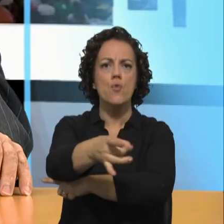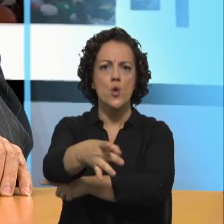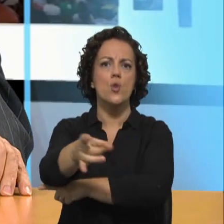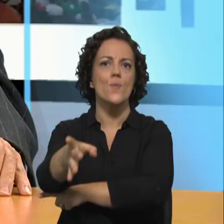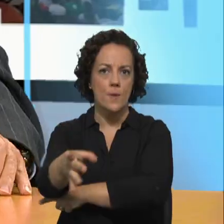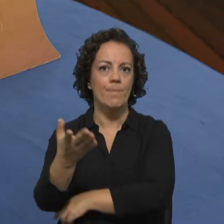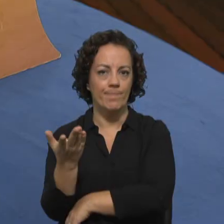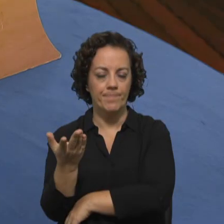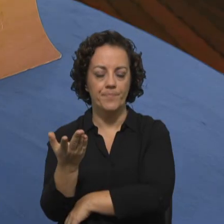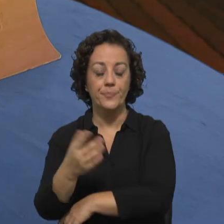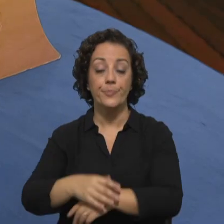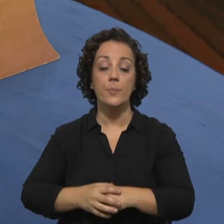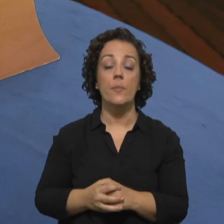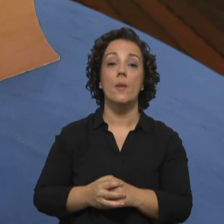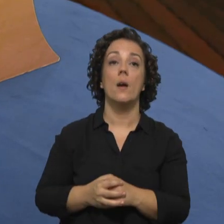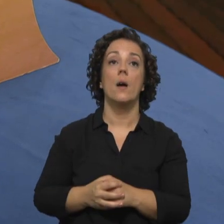O